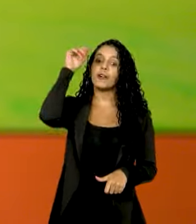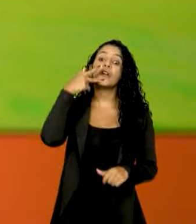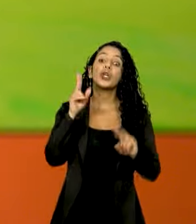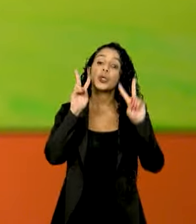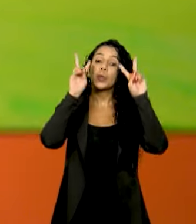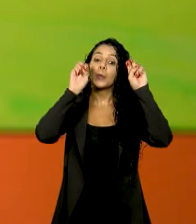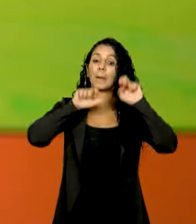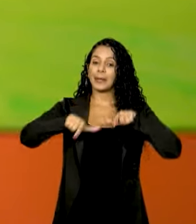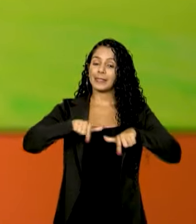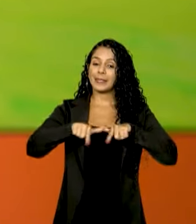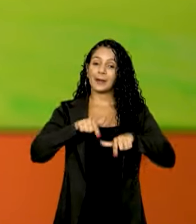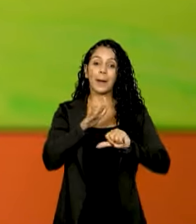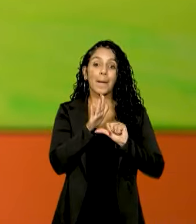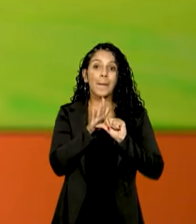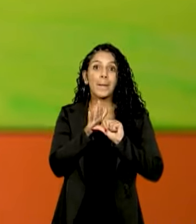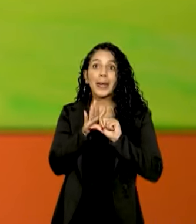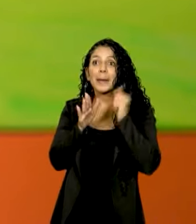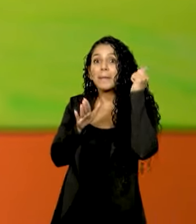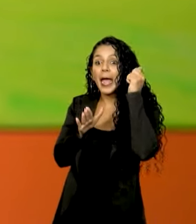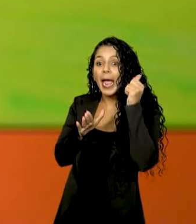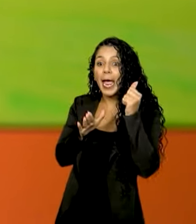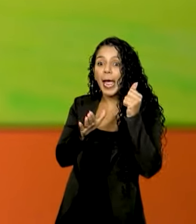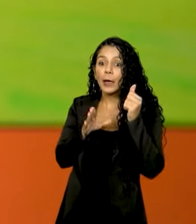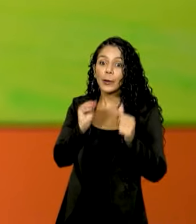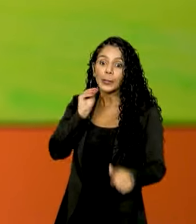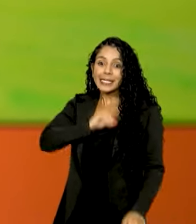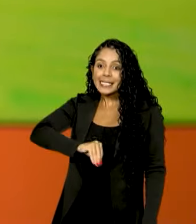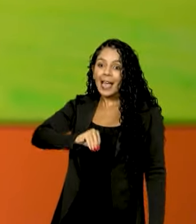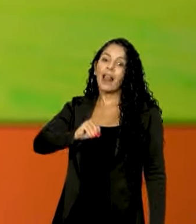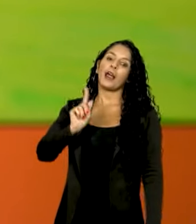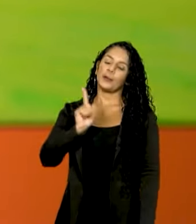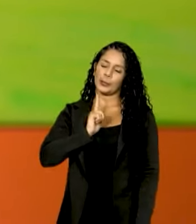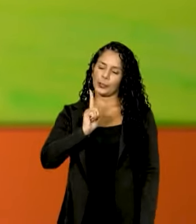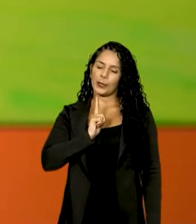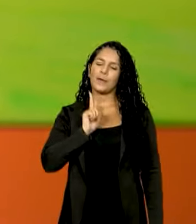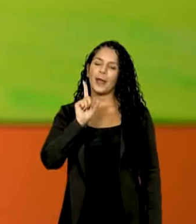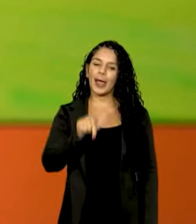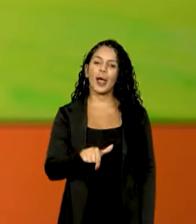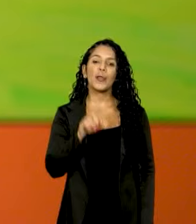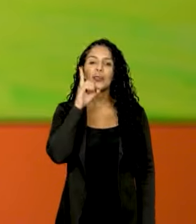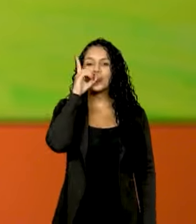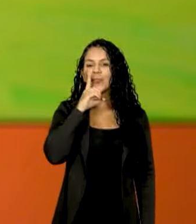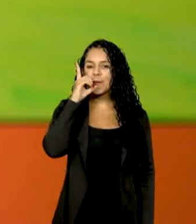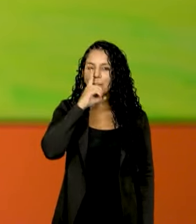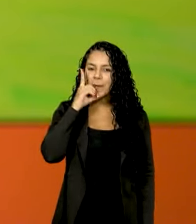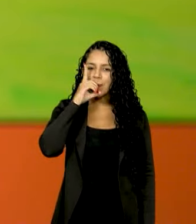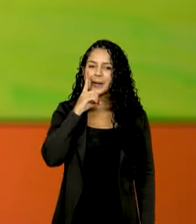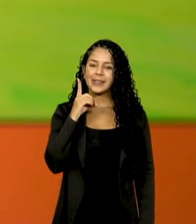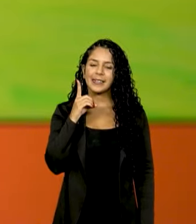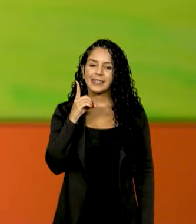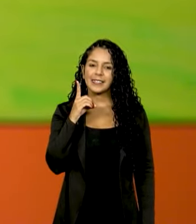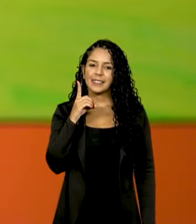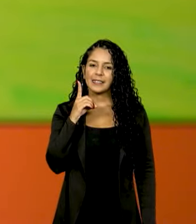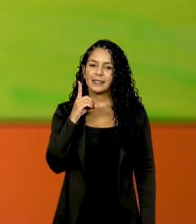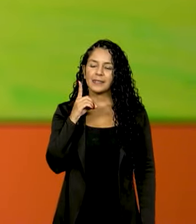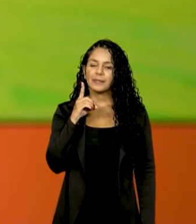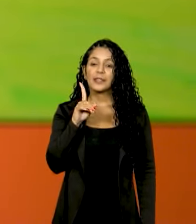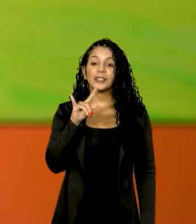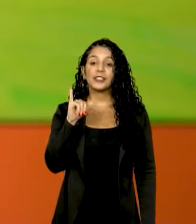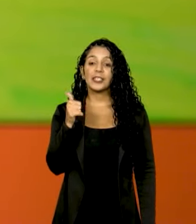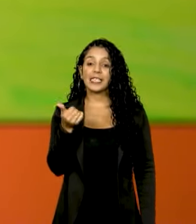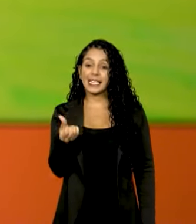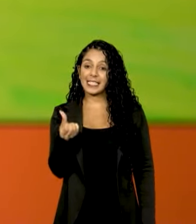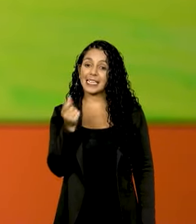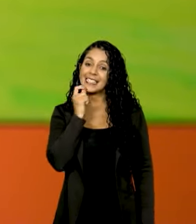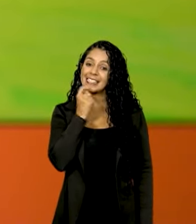carreira. O primeiro cachê que eu recebi foi num domingo de 16